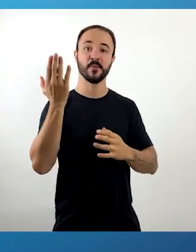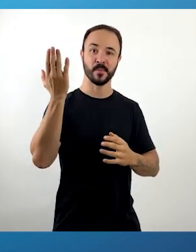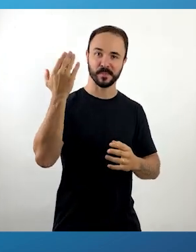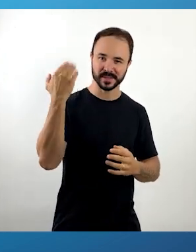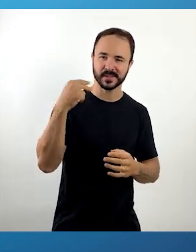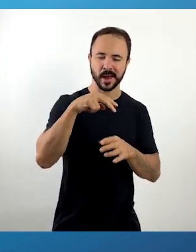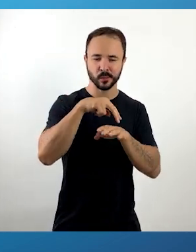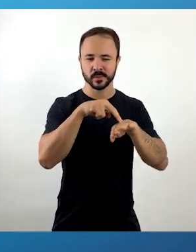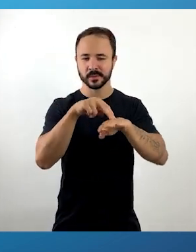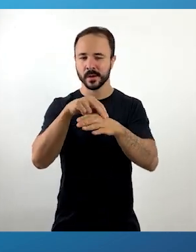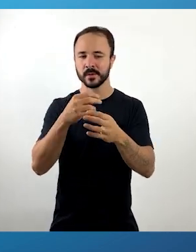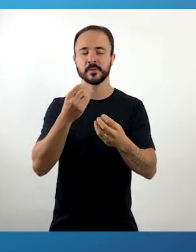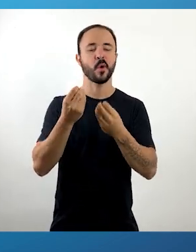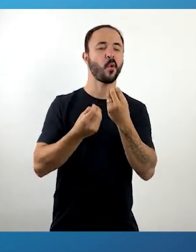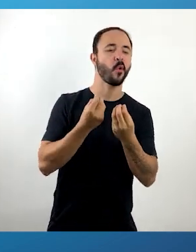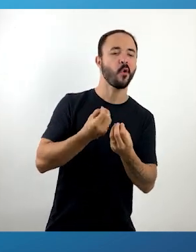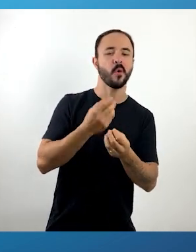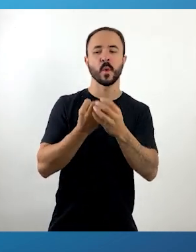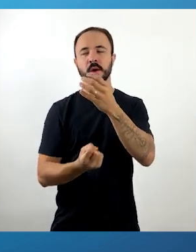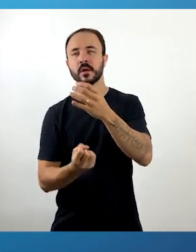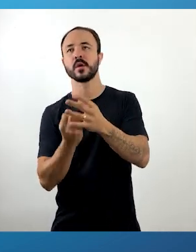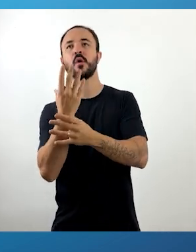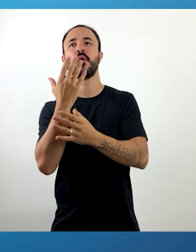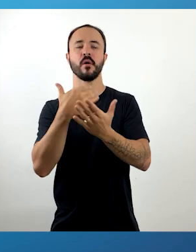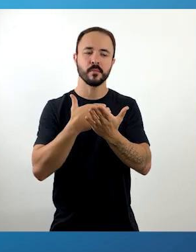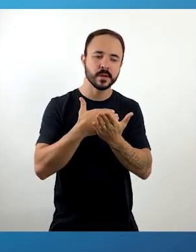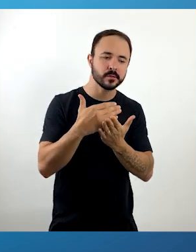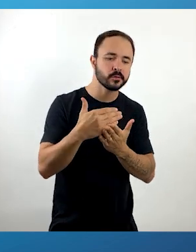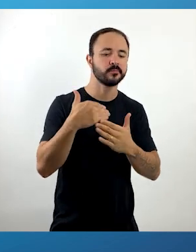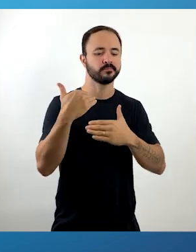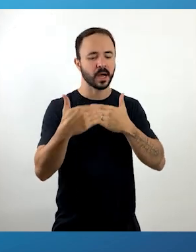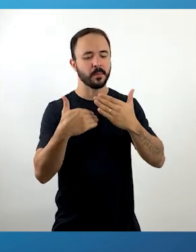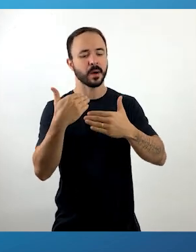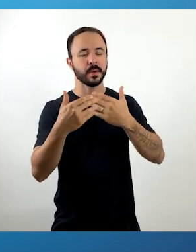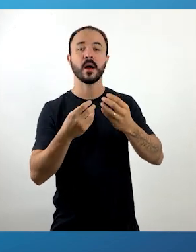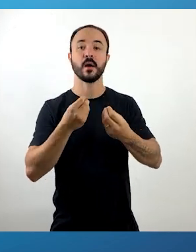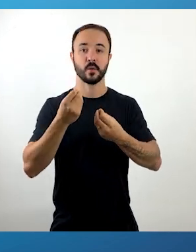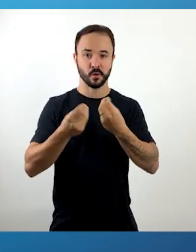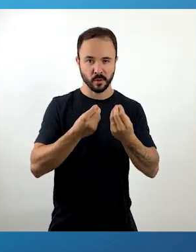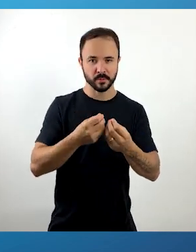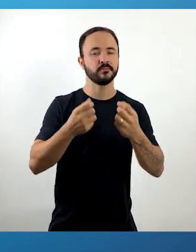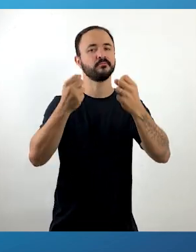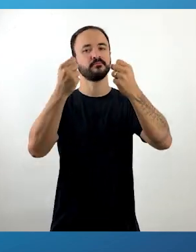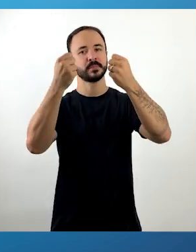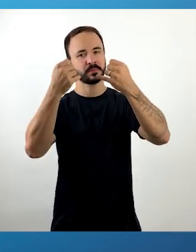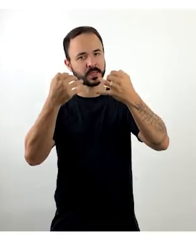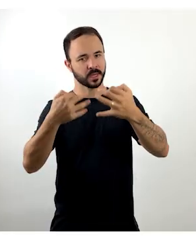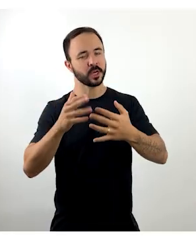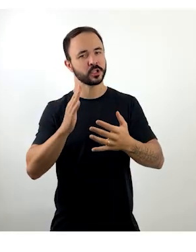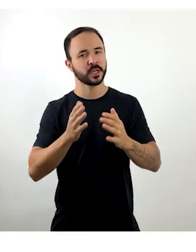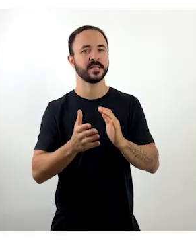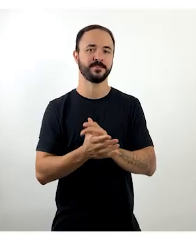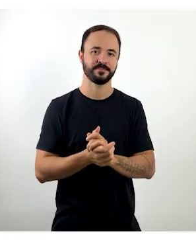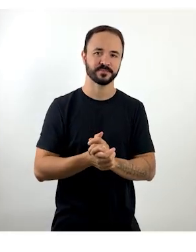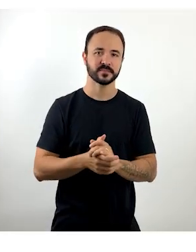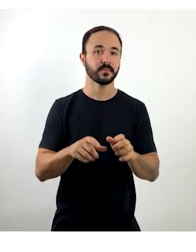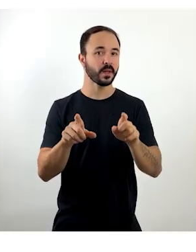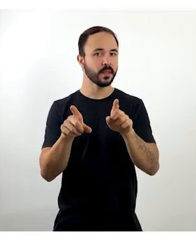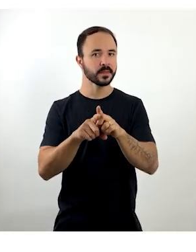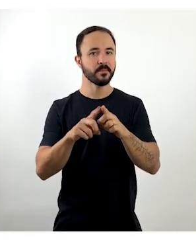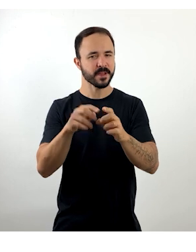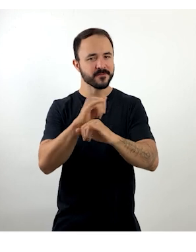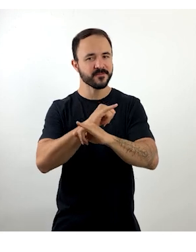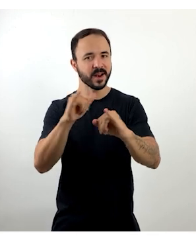históricos da modalidade de como ele surgiu que foram ali uma contribuição inicial dos surfistas relatei aqui para